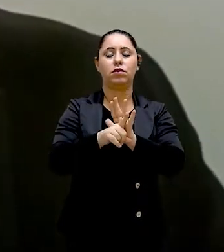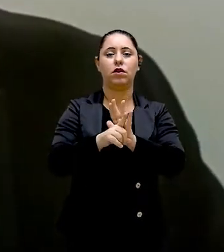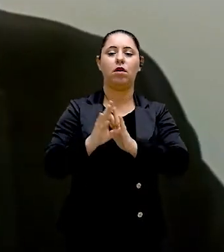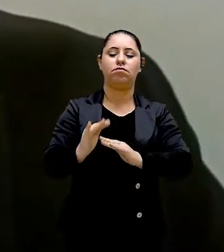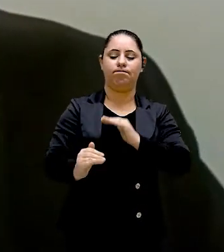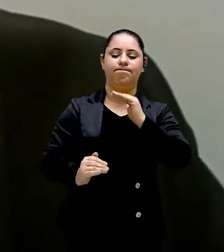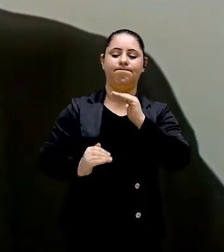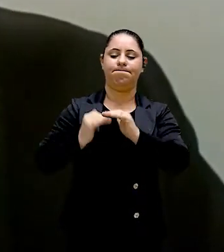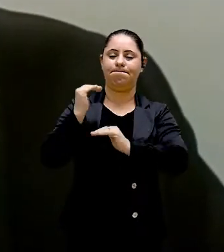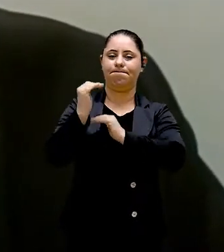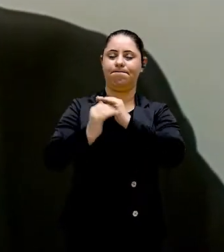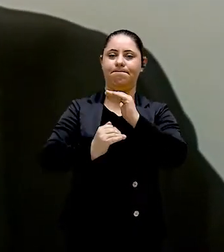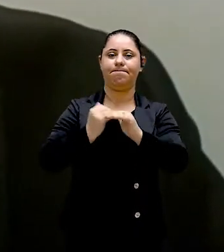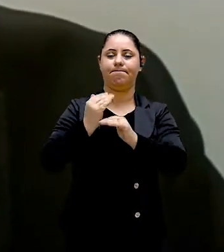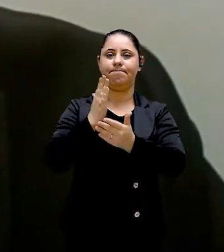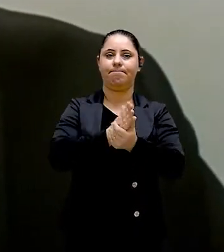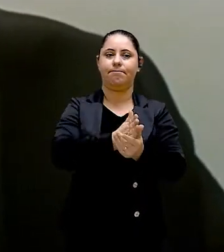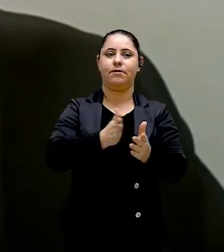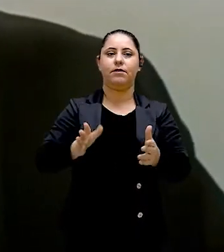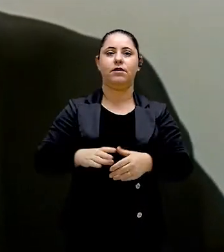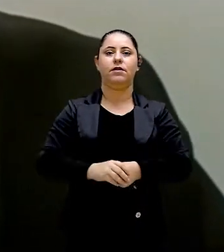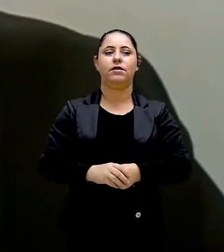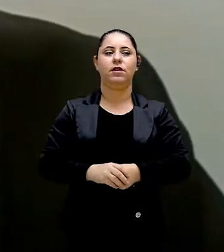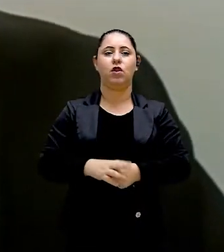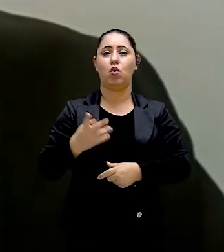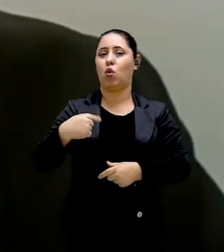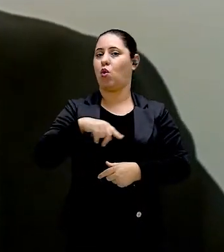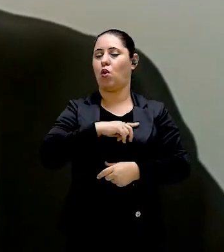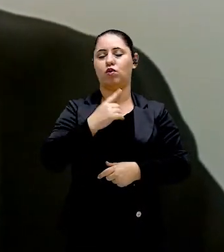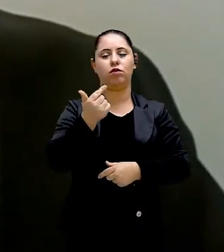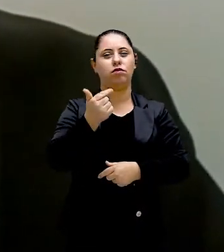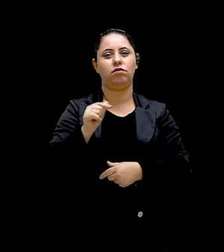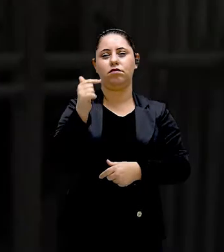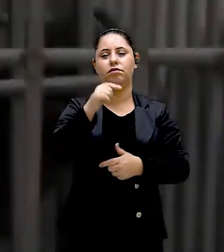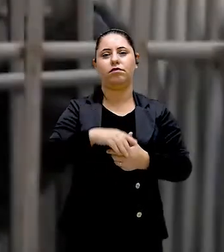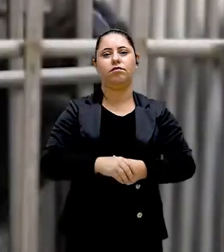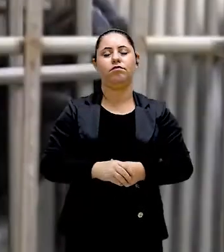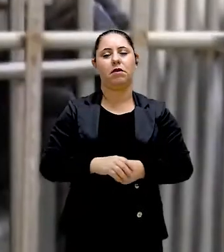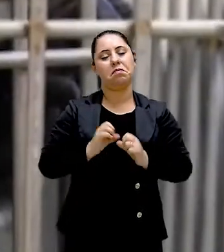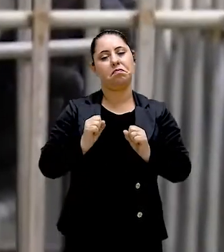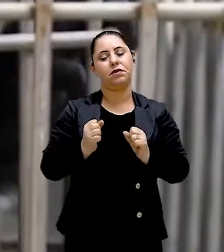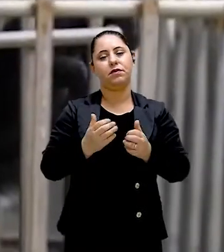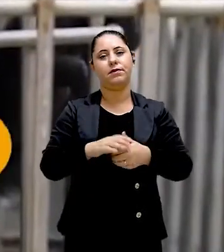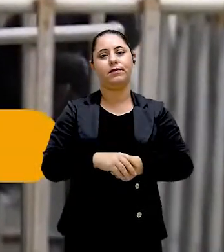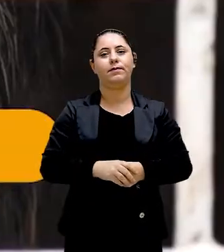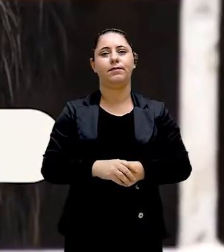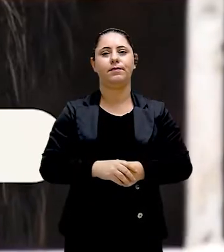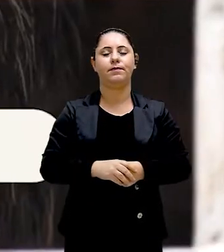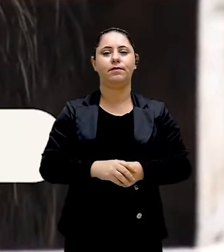e, no momento, nós não temos essa possibilidade.